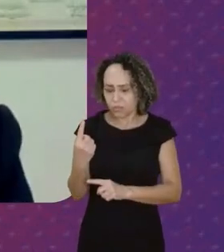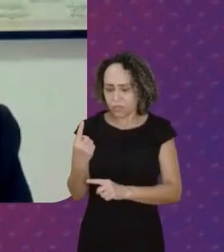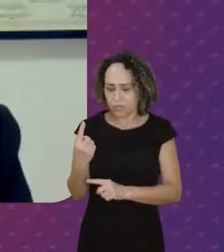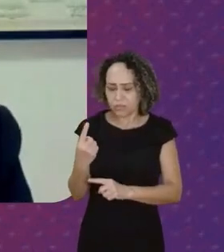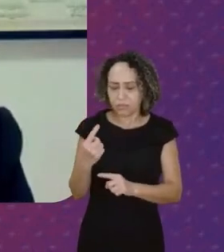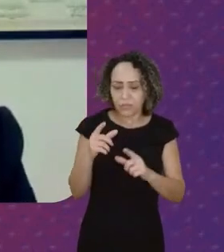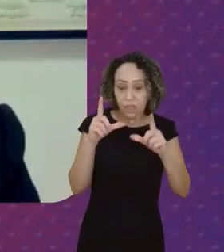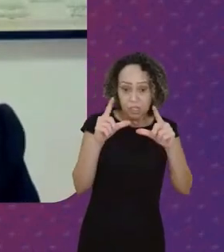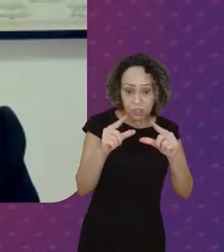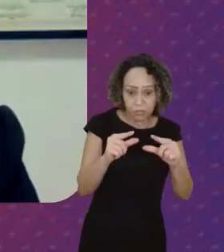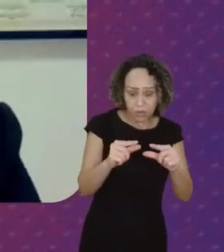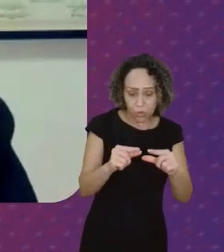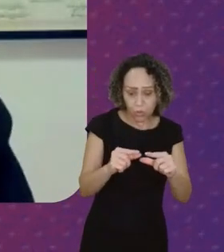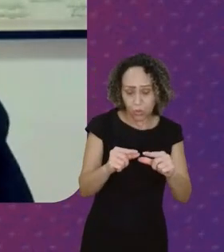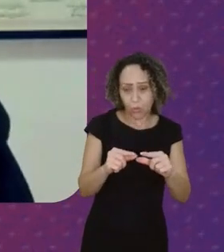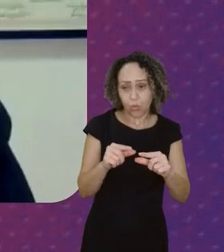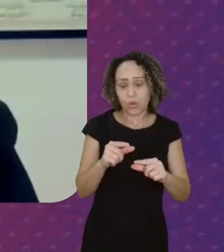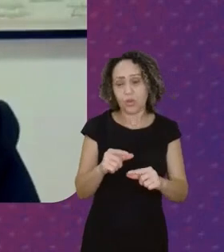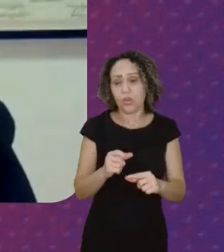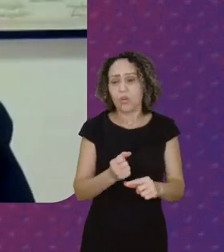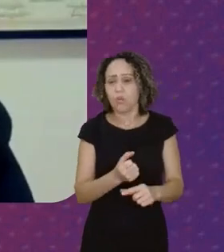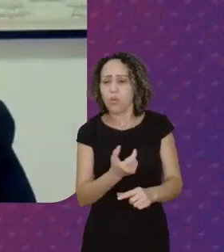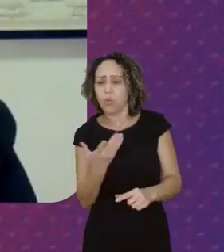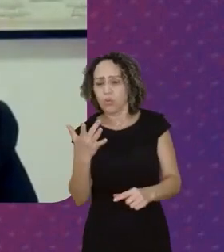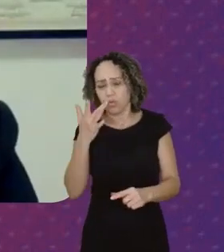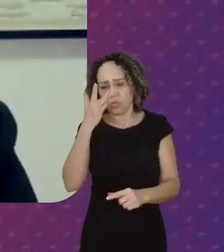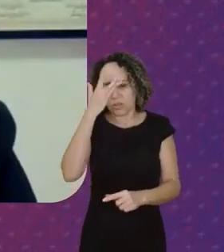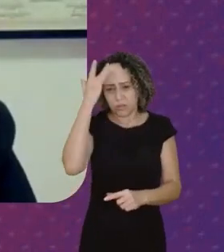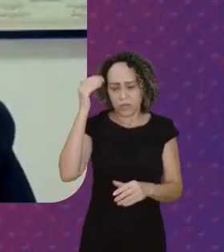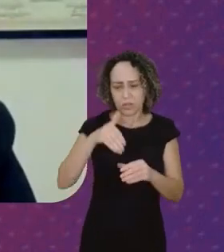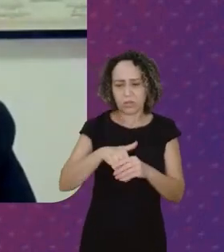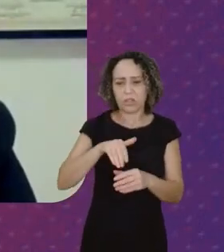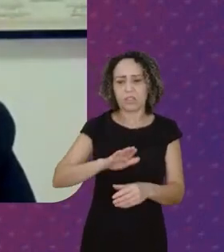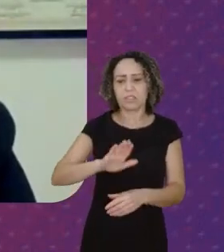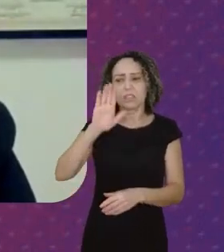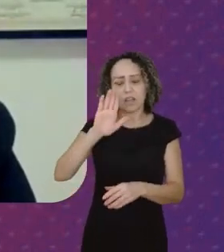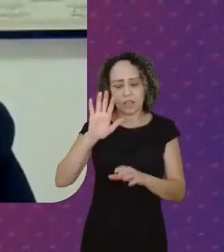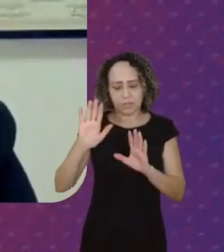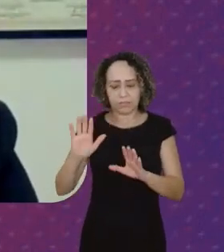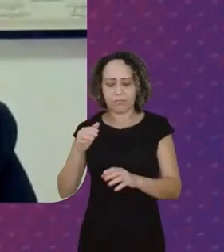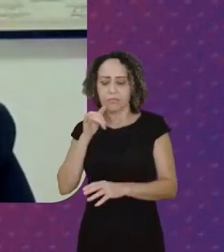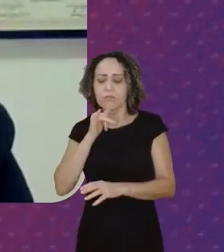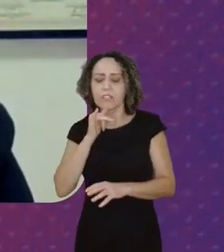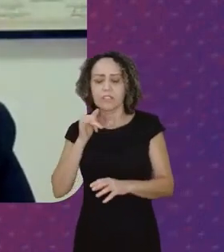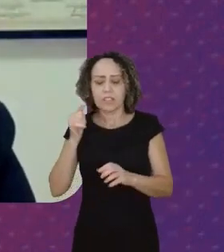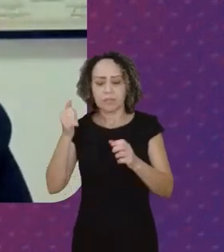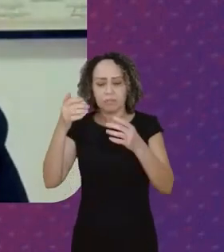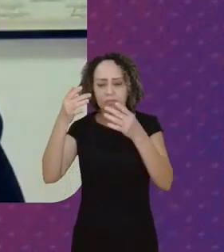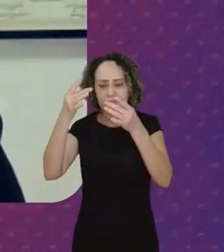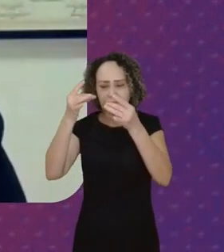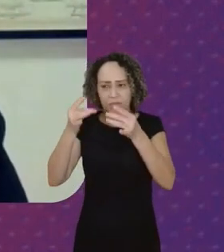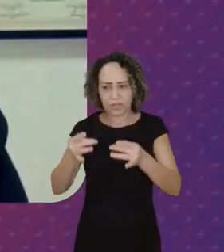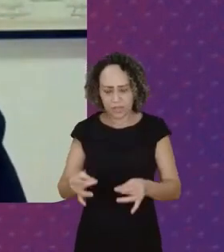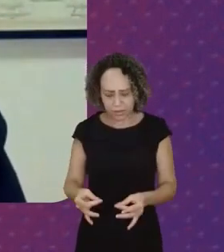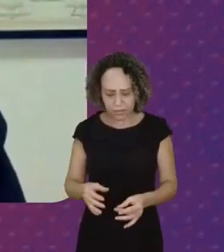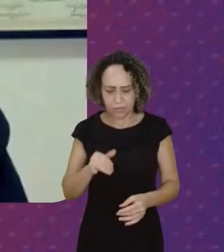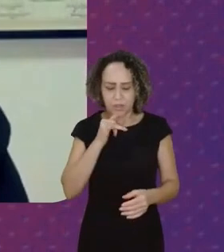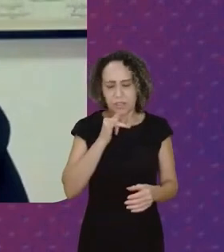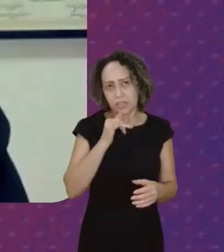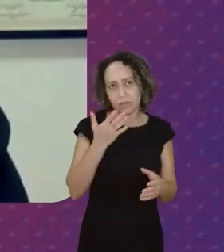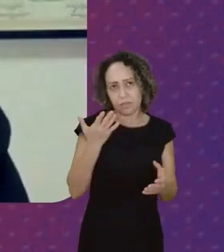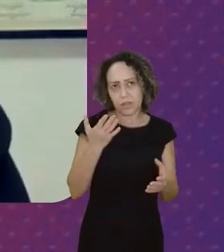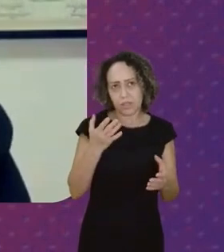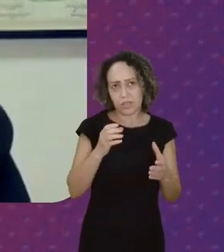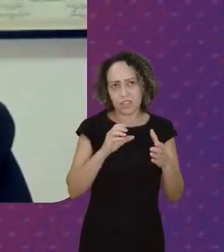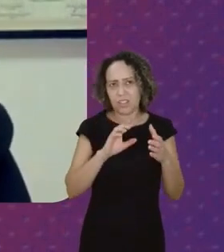de candidaturas. Então, eu vou dar um exemplo, talvez, para facilitar. Imagine que os partidos A, B e